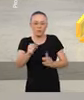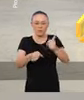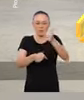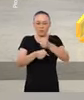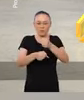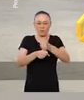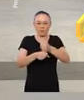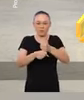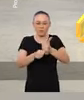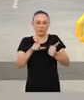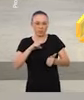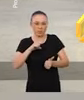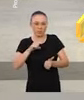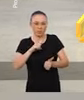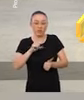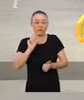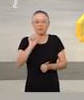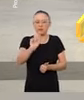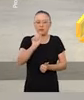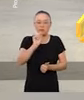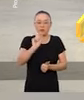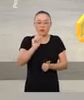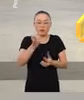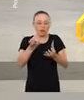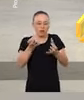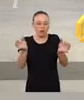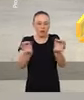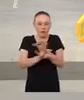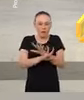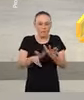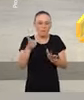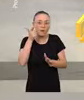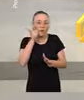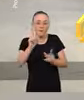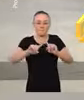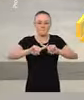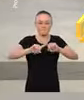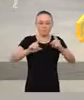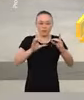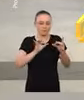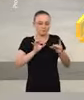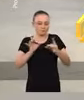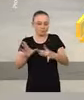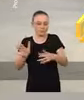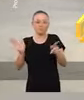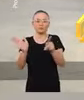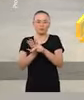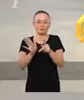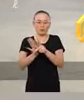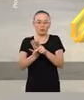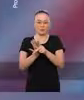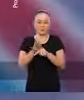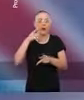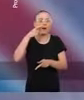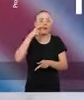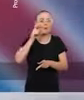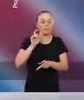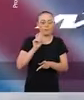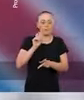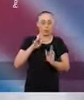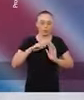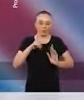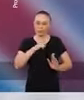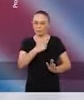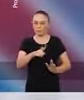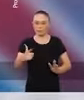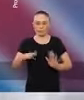das autoridades. Há os que combatem privilégios, mas não abrem mão dos seus. Álvaro Dias